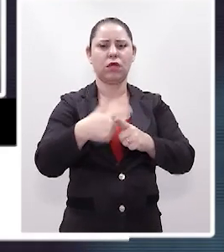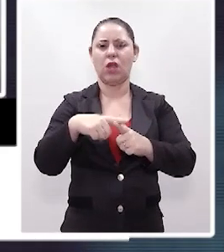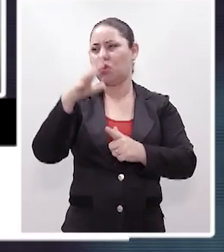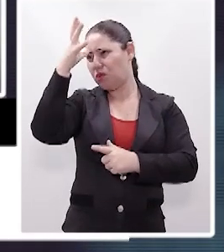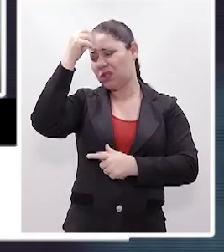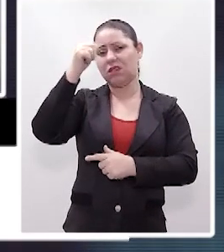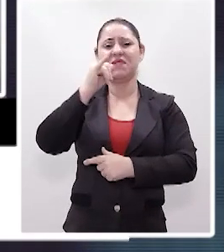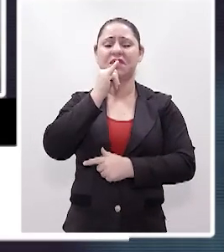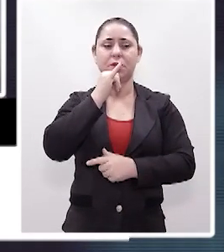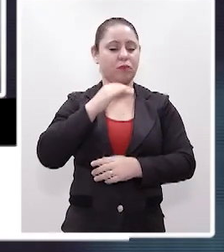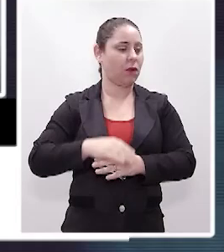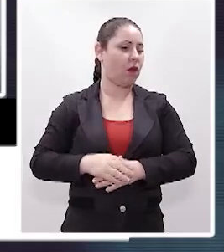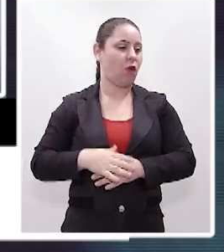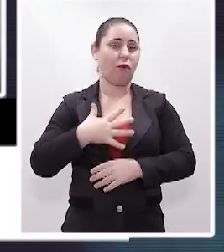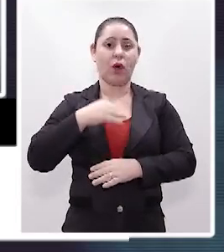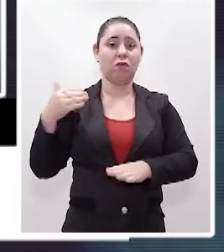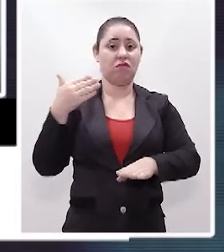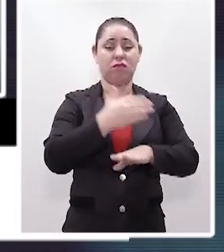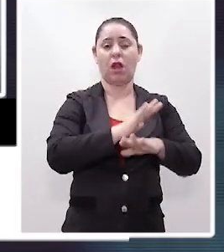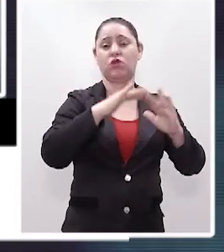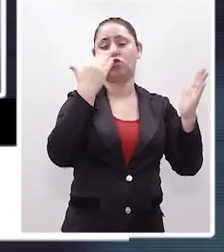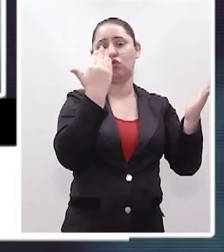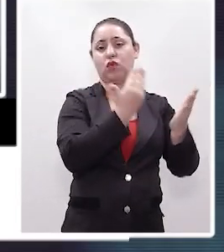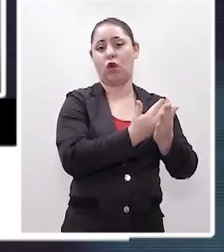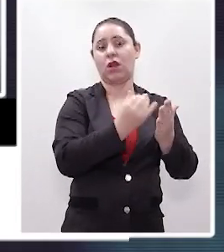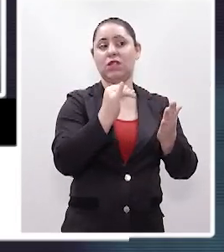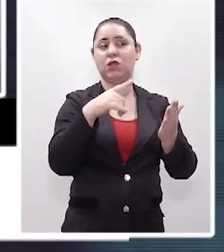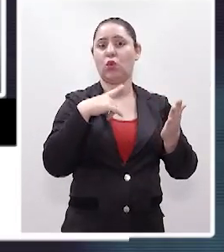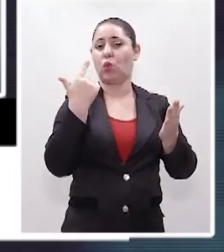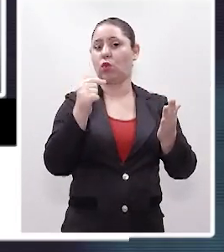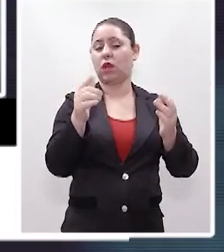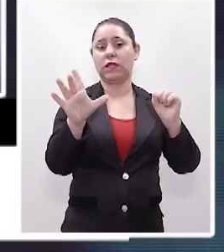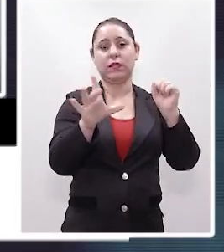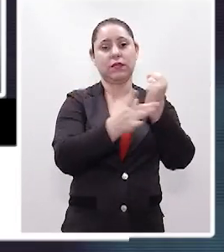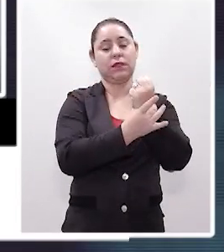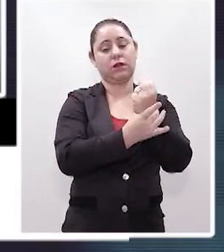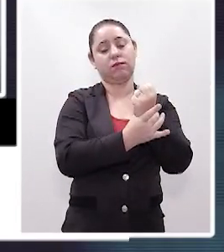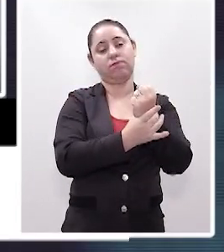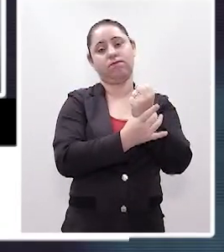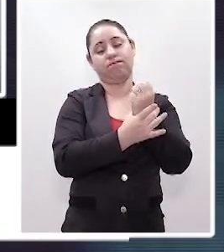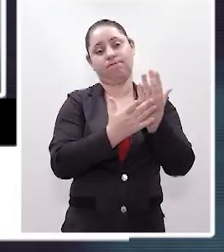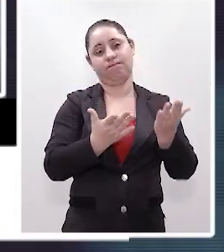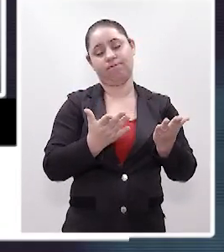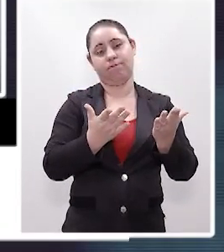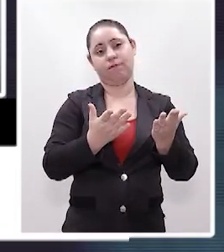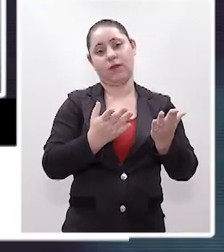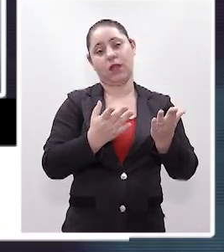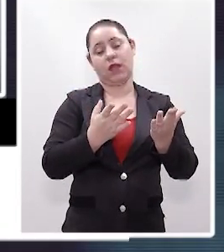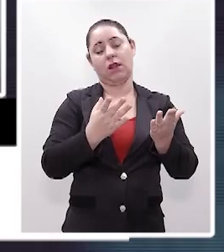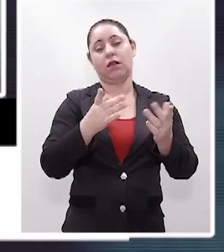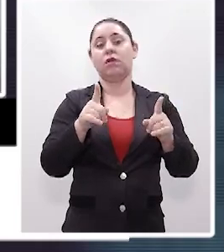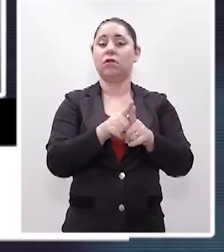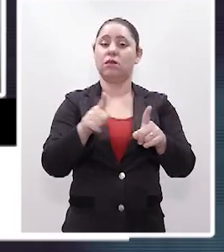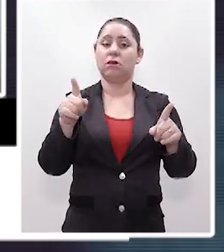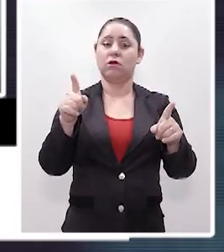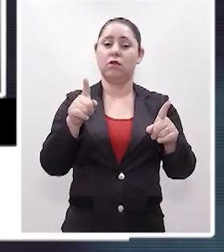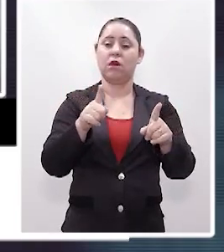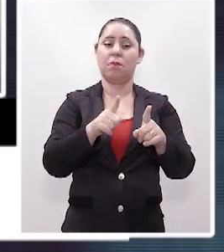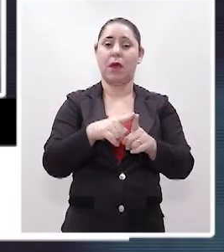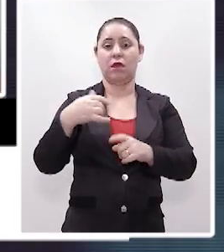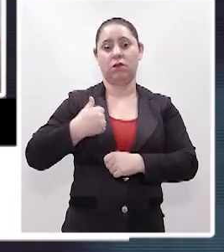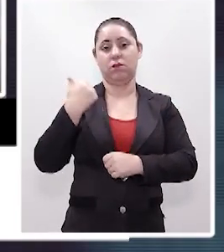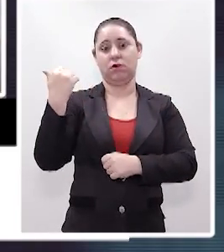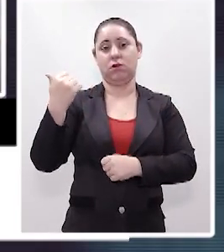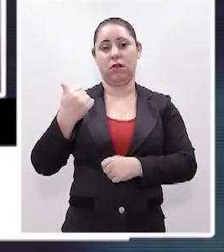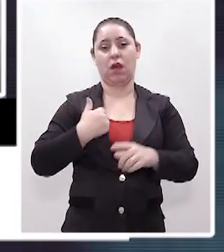adianta a gente mandar os nossos filhos para a escola se a gente não tem essa segurança, né? Por mais que também na